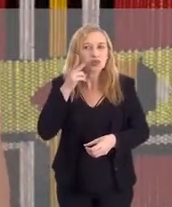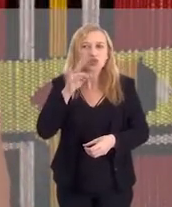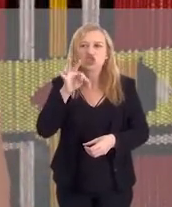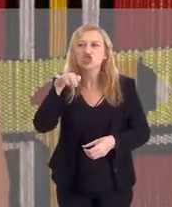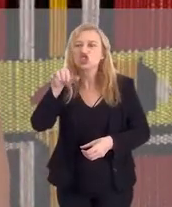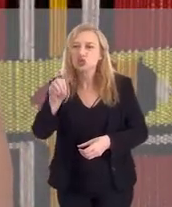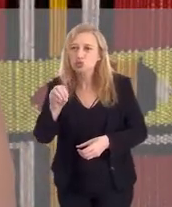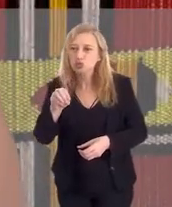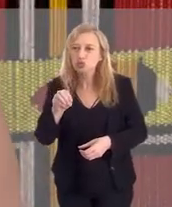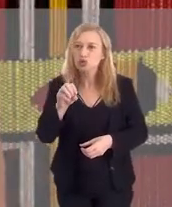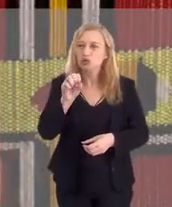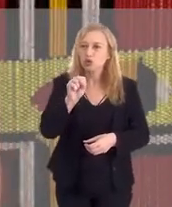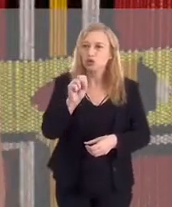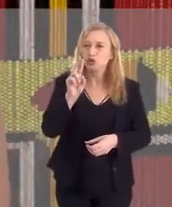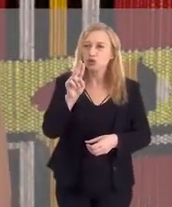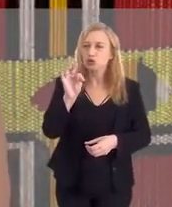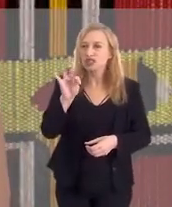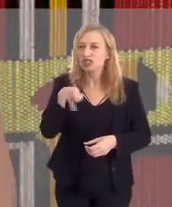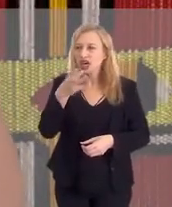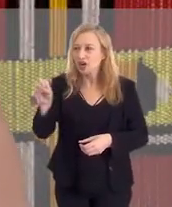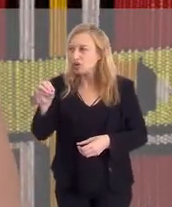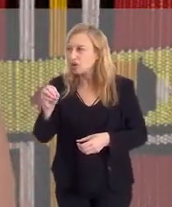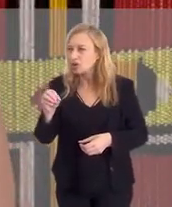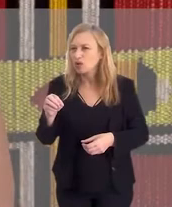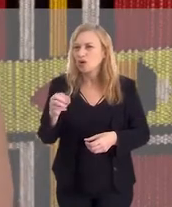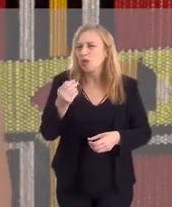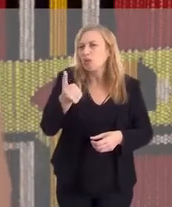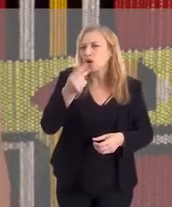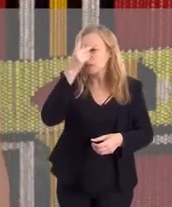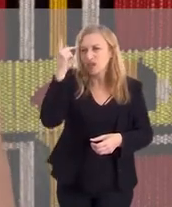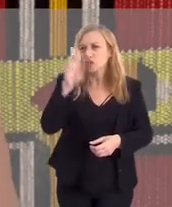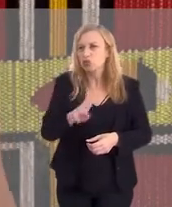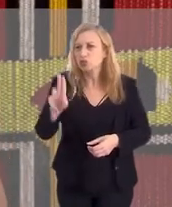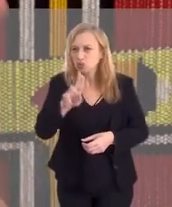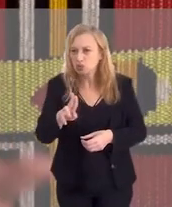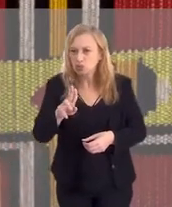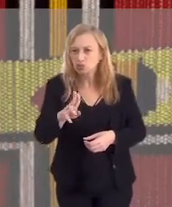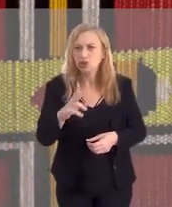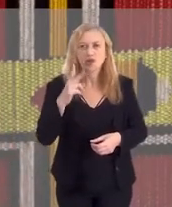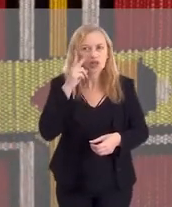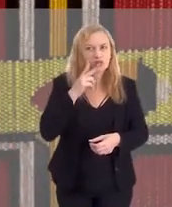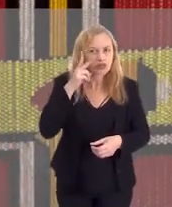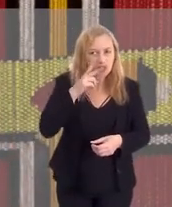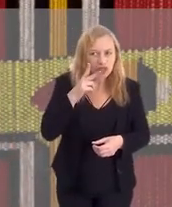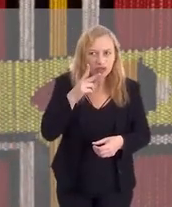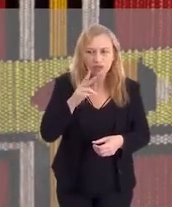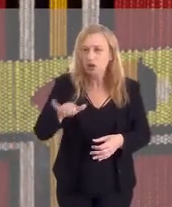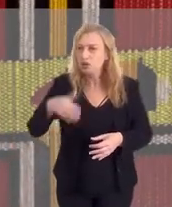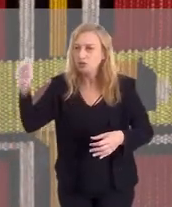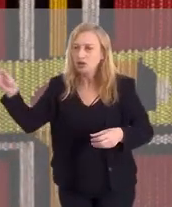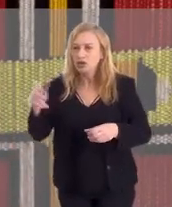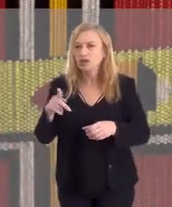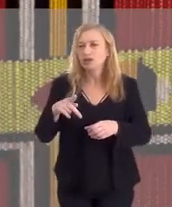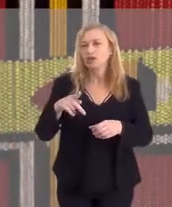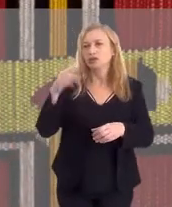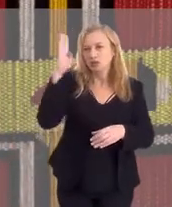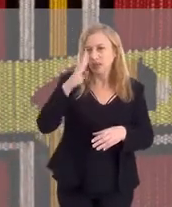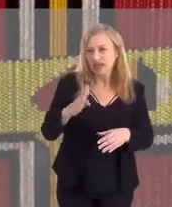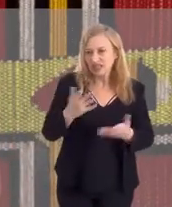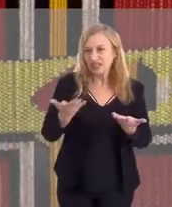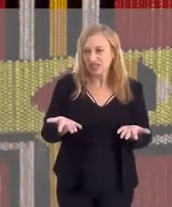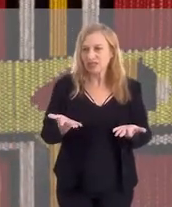tinto, que é o sultão, que hoje em dia quase ninguém usa, oferecem vinhos importados a caboclos, a tudo